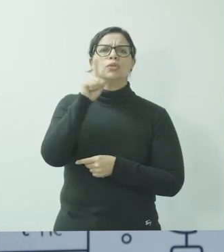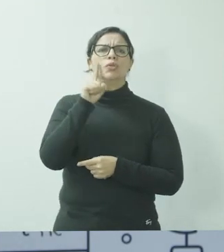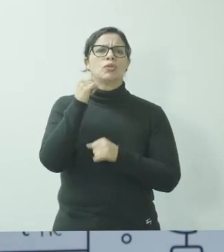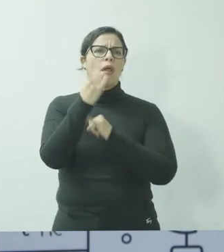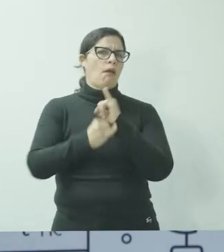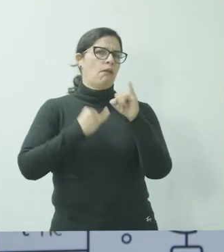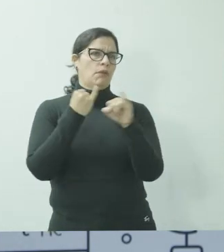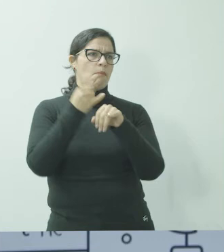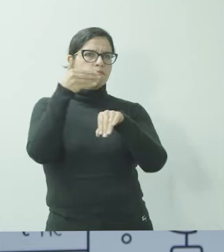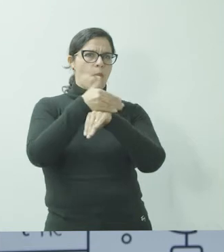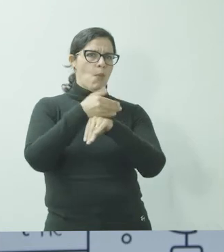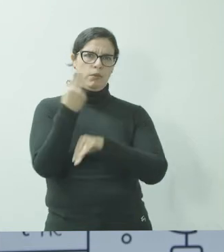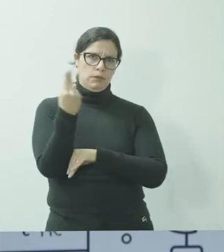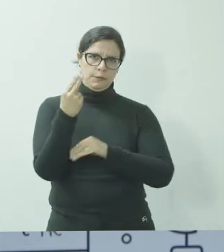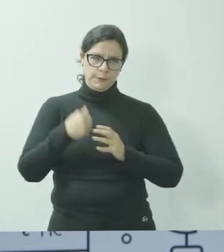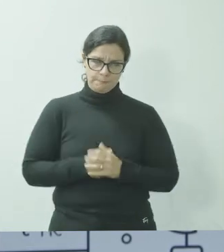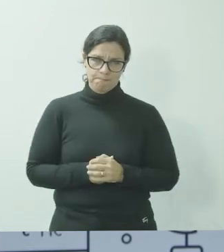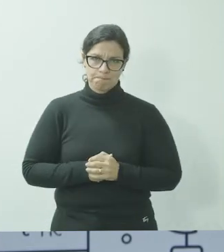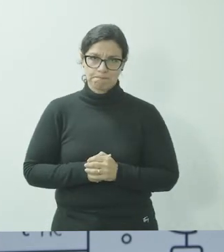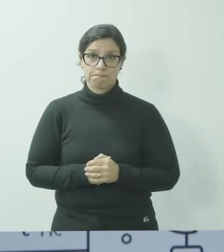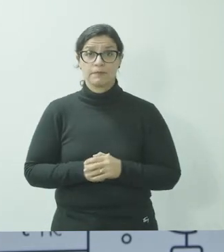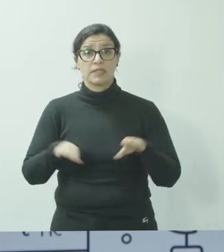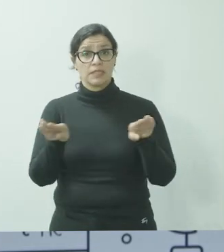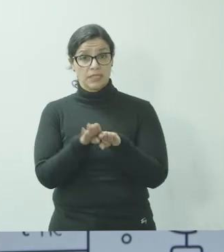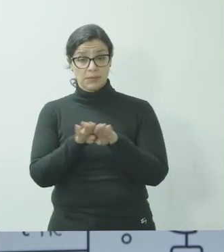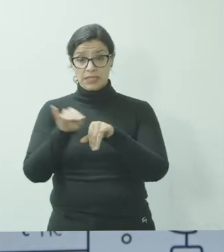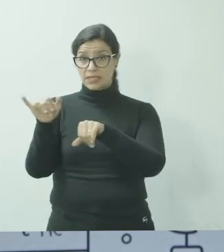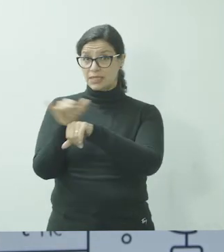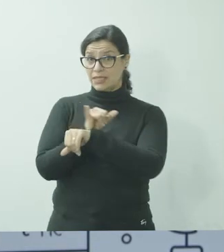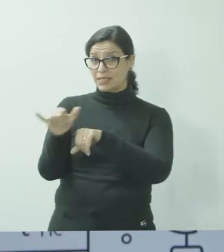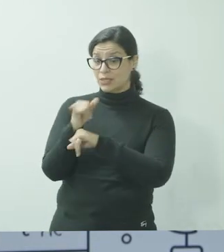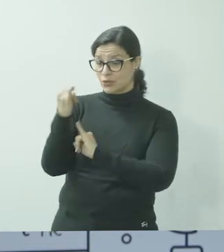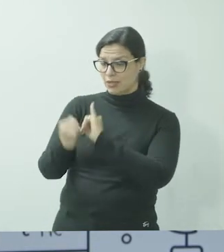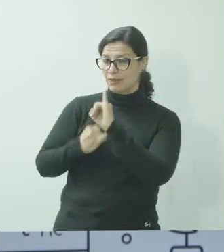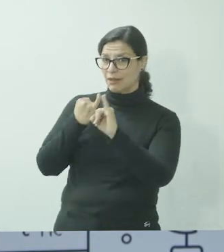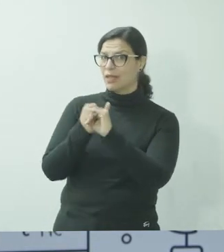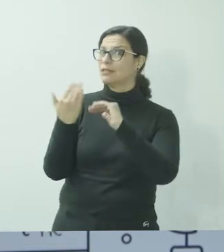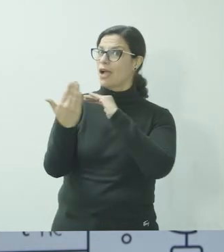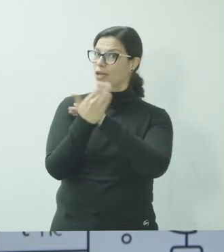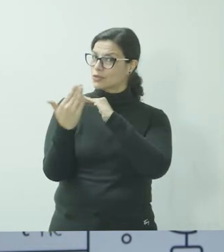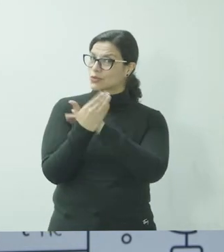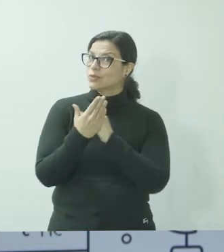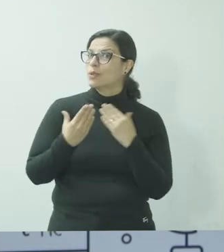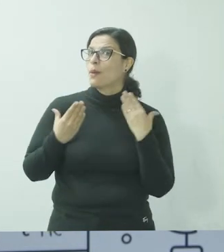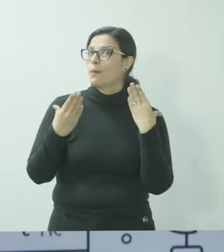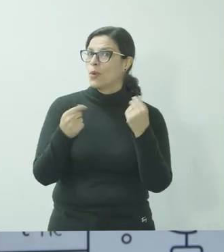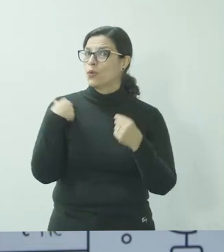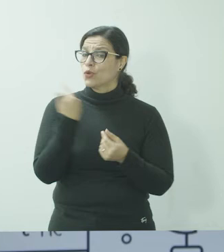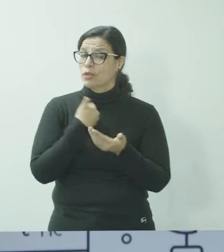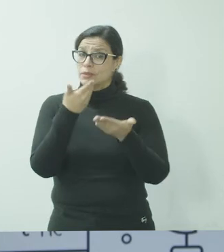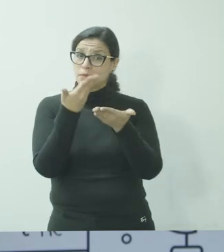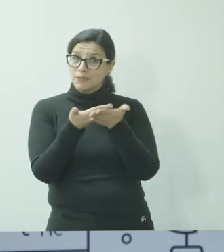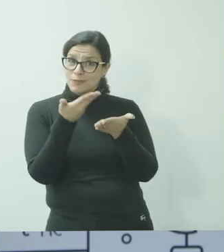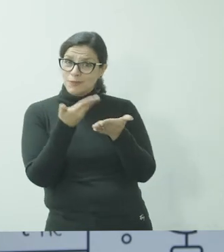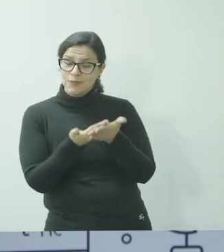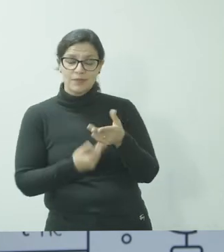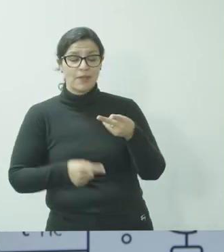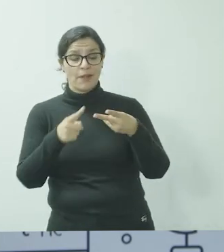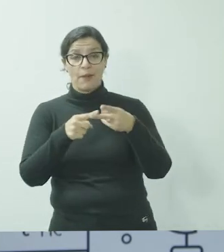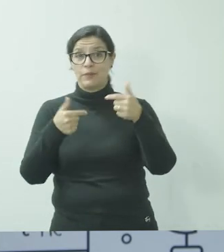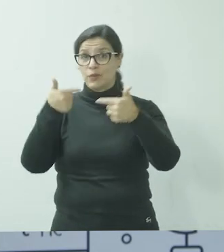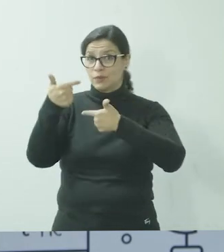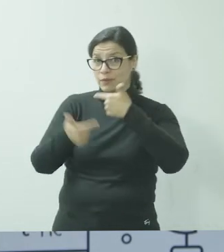internet tá então ela é uma ferramenta que nos auxilia a muito né nos estudos no